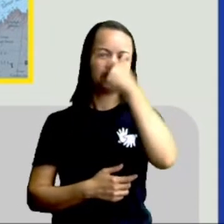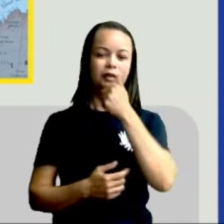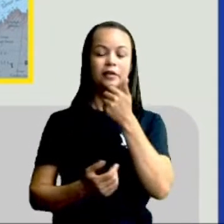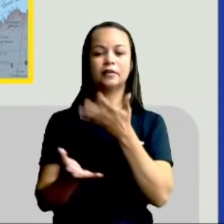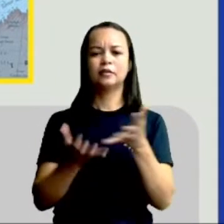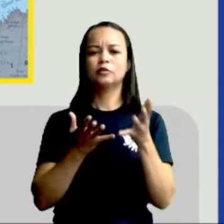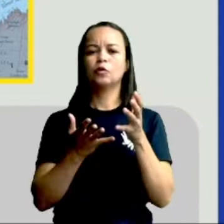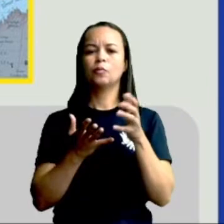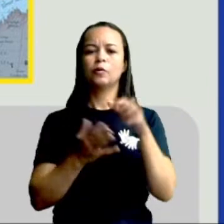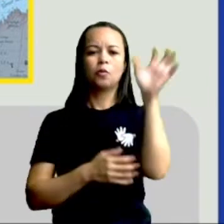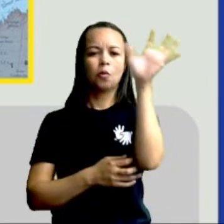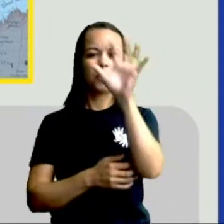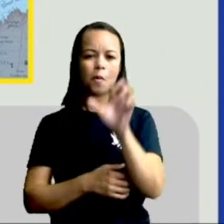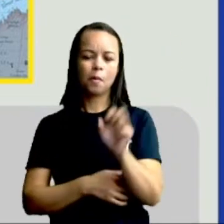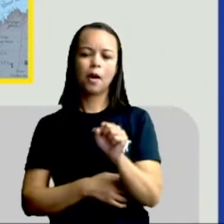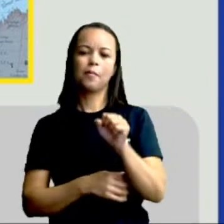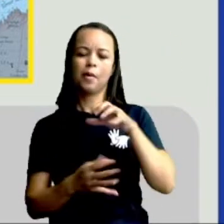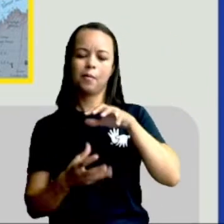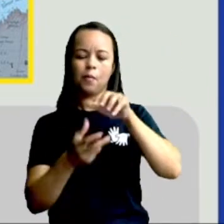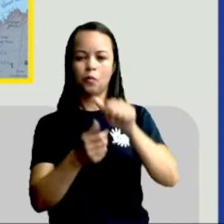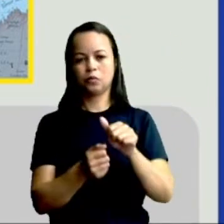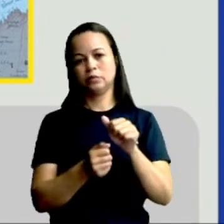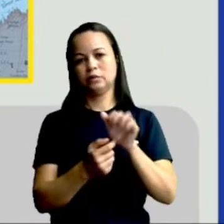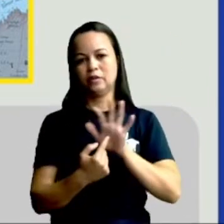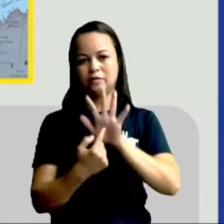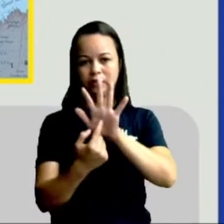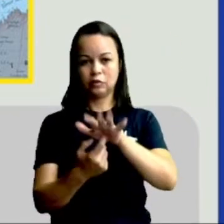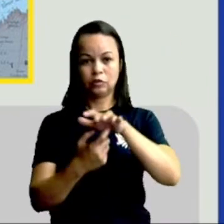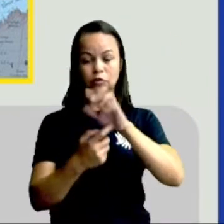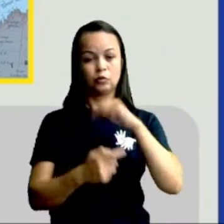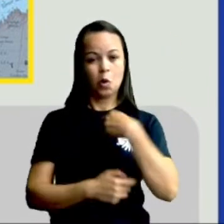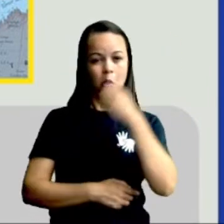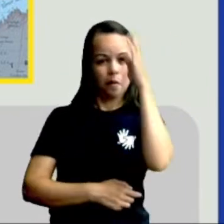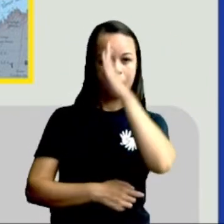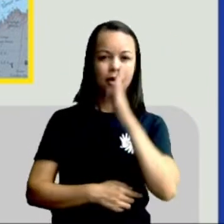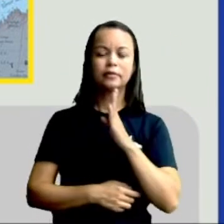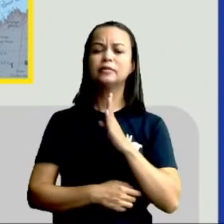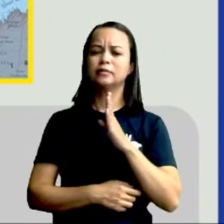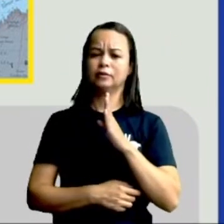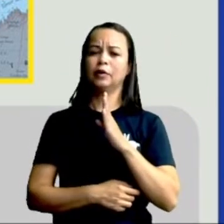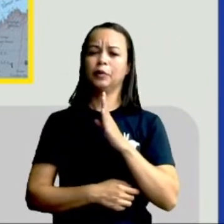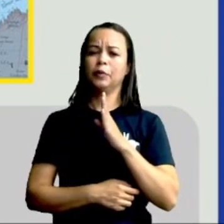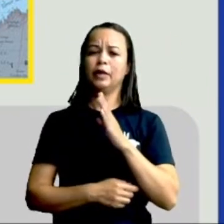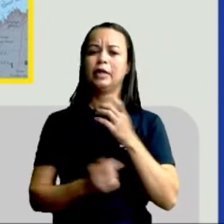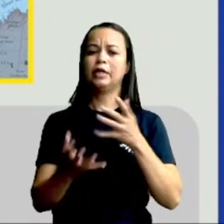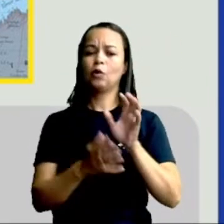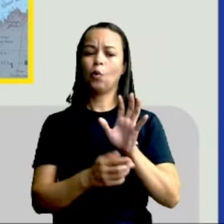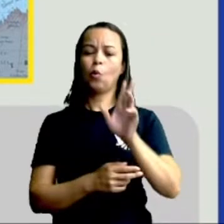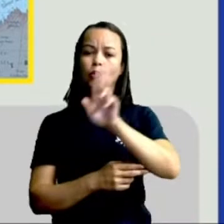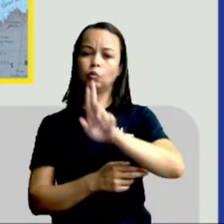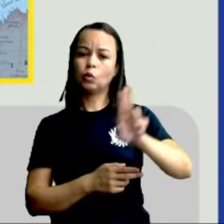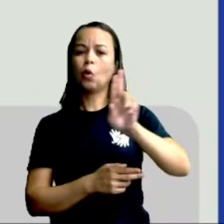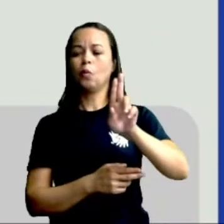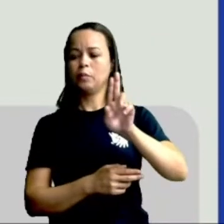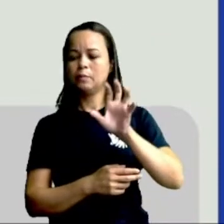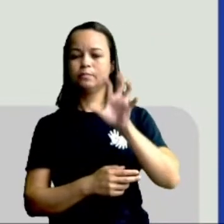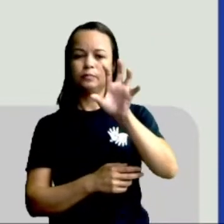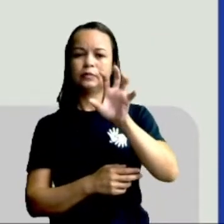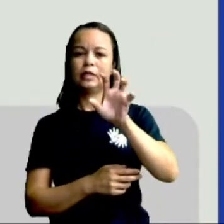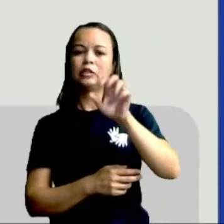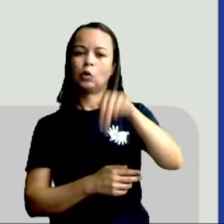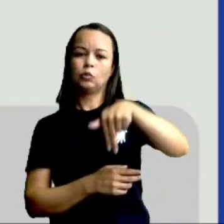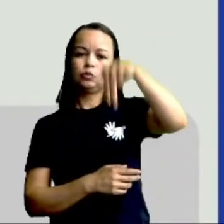mapa mundi, evidenciando o nosso Brasil e com o um nome bem destacado, região